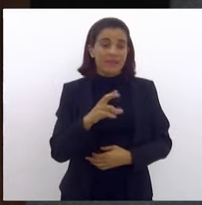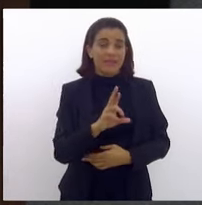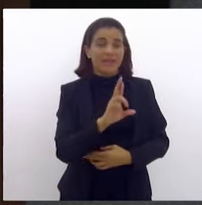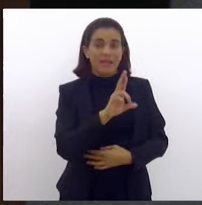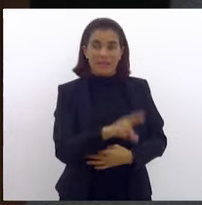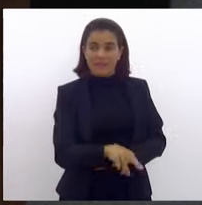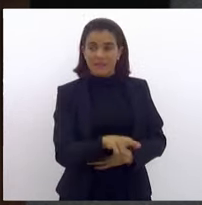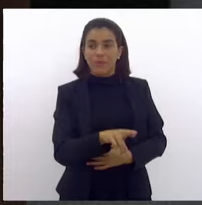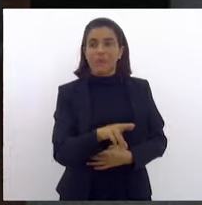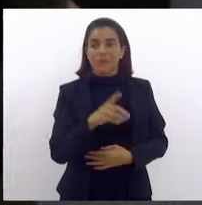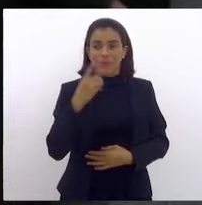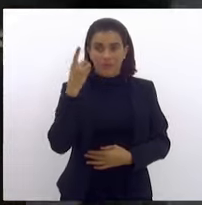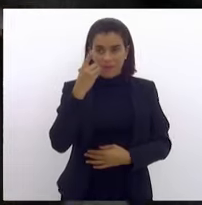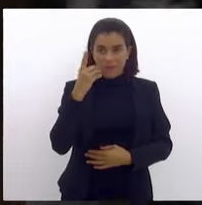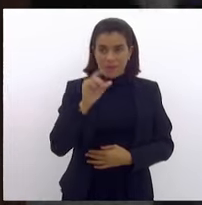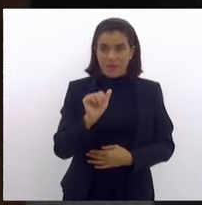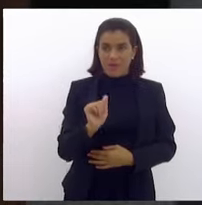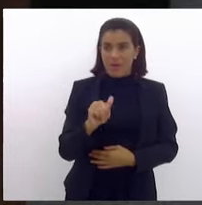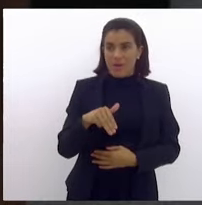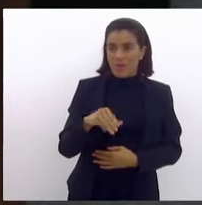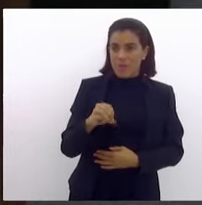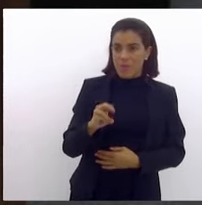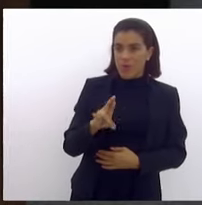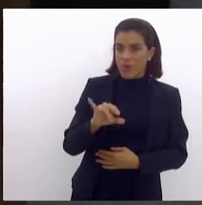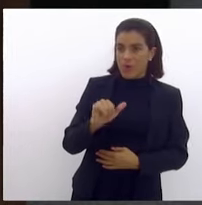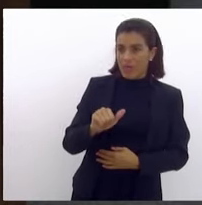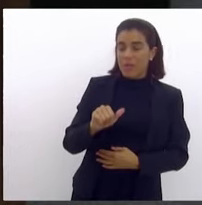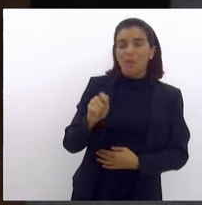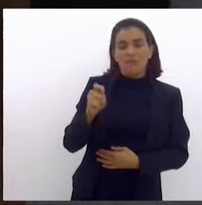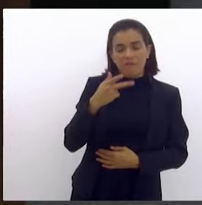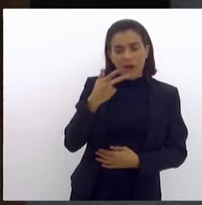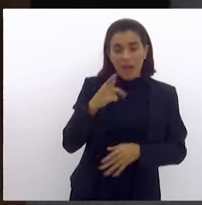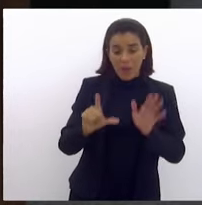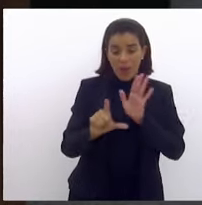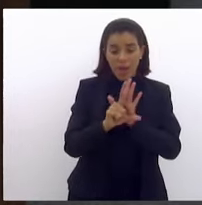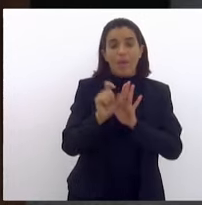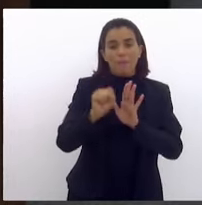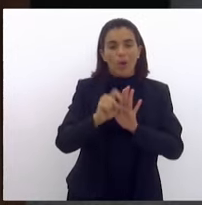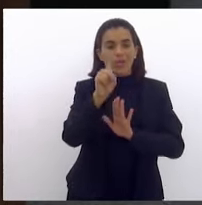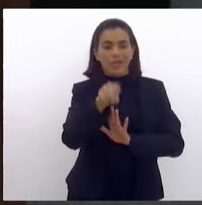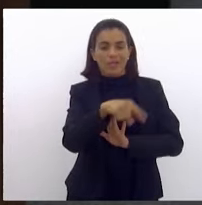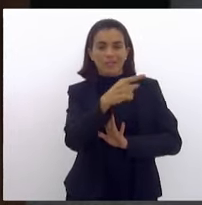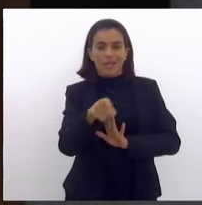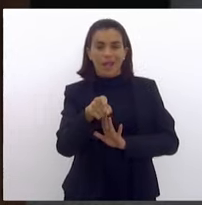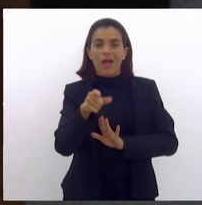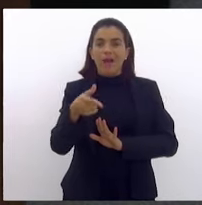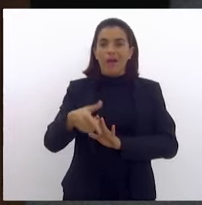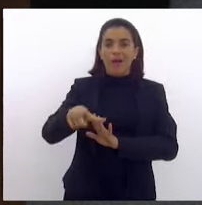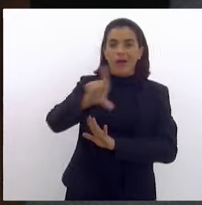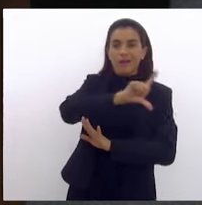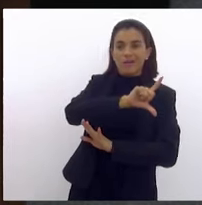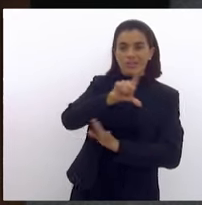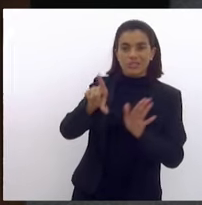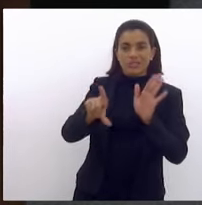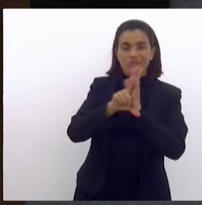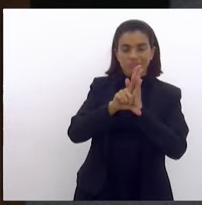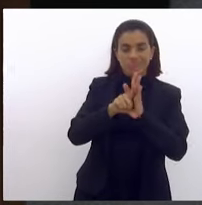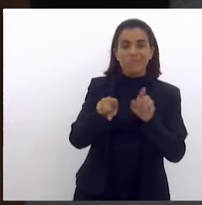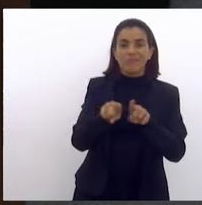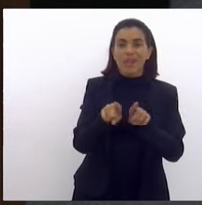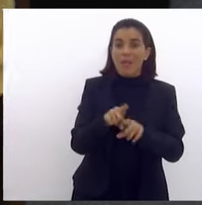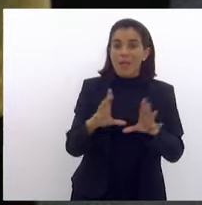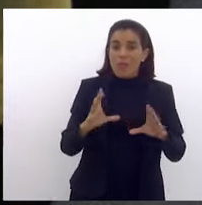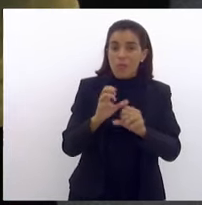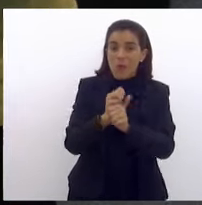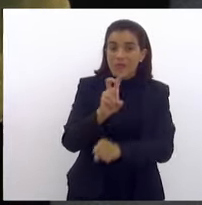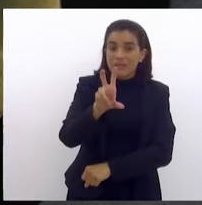o deputado Amorim quando diz que uma lei pode revogar outra, mas nós estamos falando de uma lei que tem praticamente